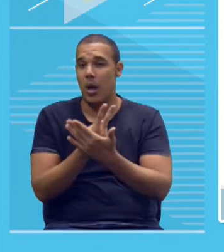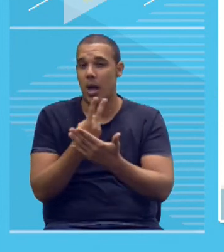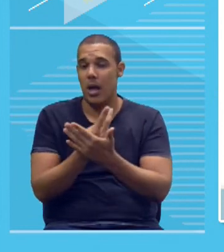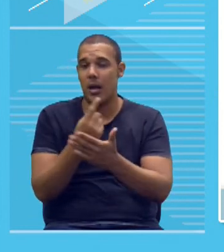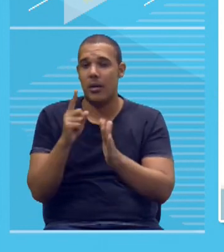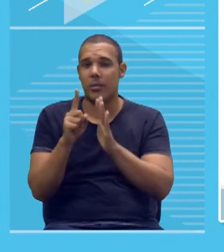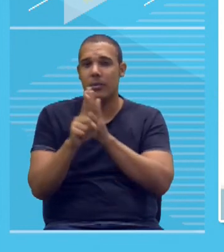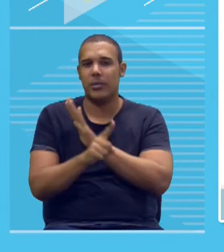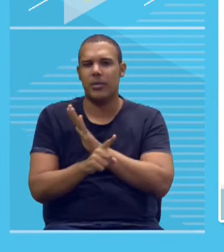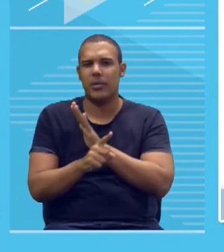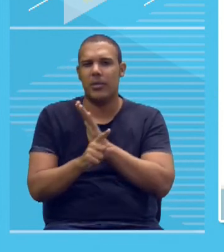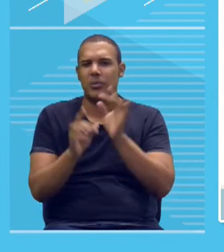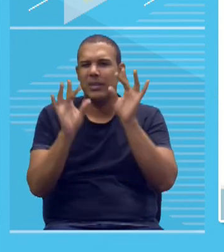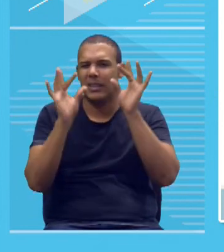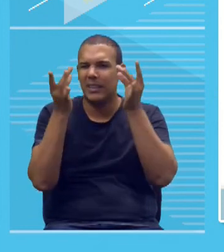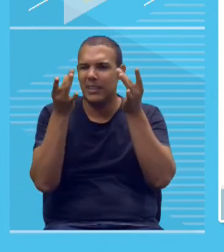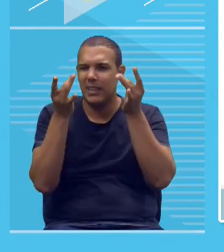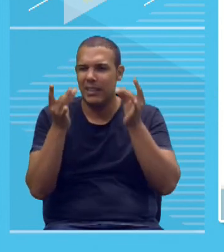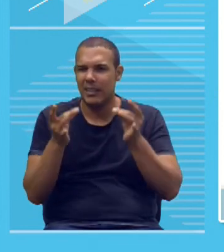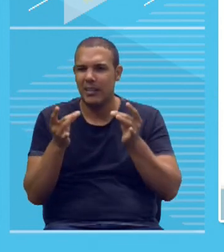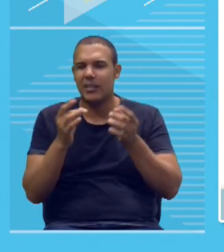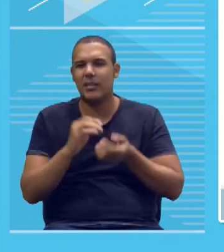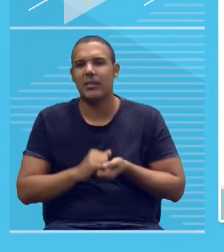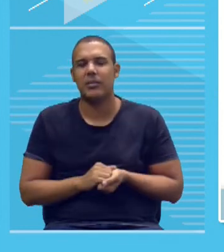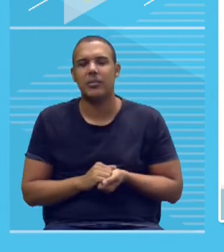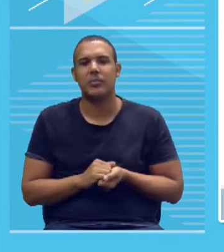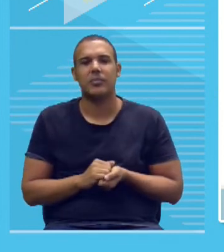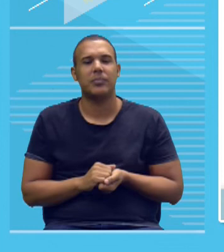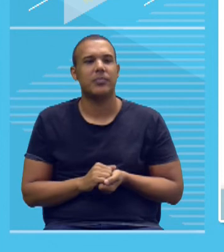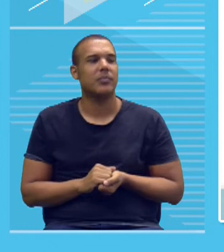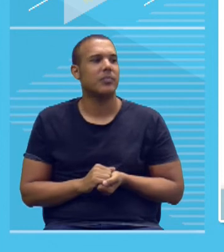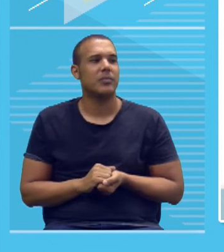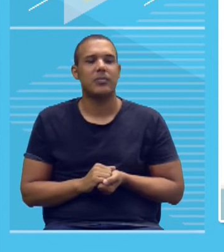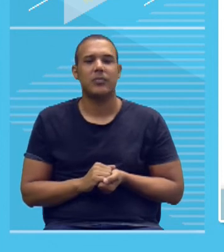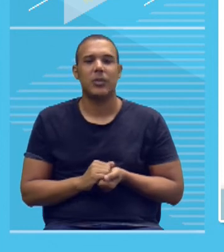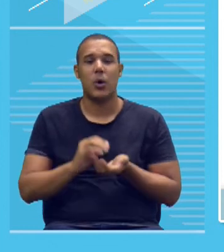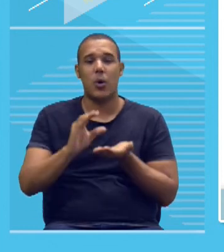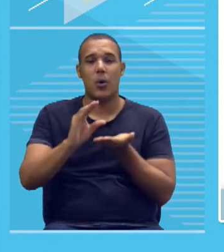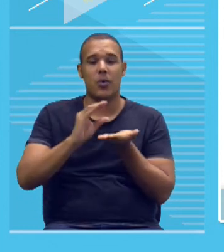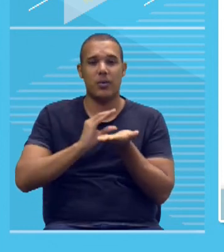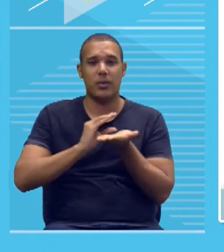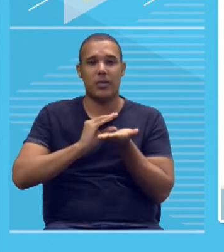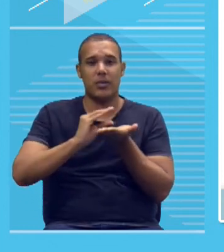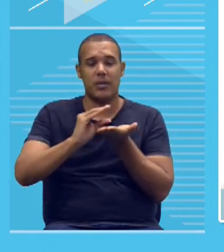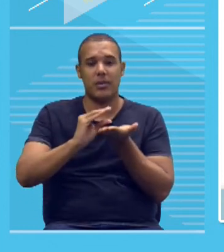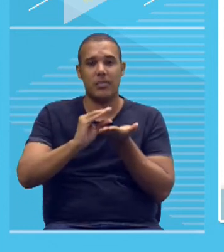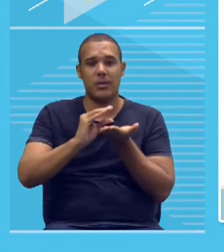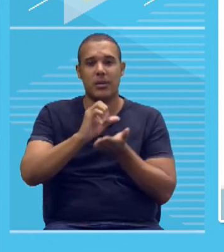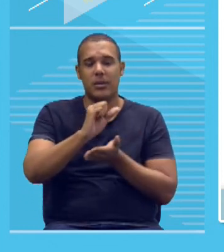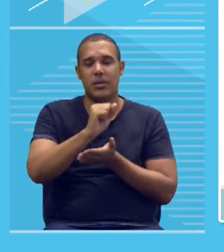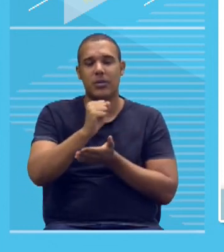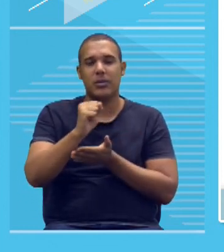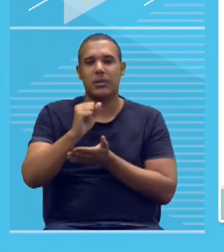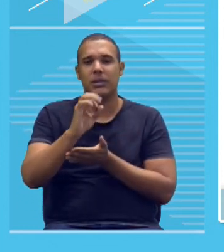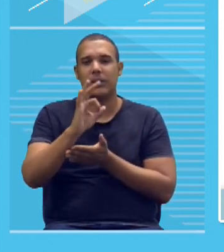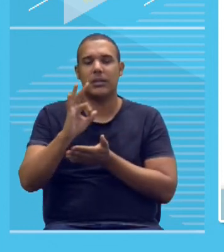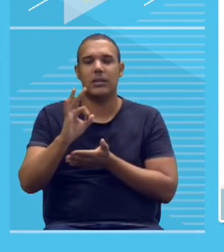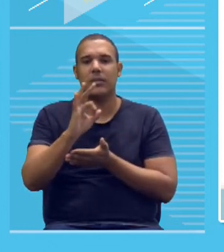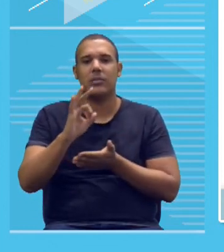um detalhe de nada tipo aqui eu tenho um investimento de 800 reais vou lá como é de plástico